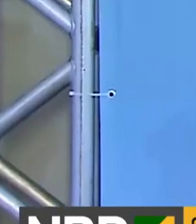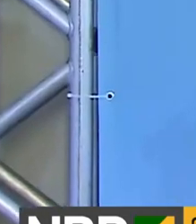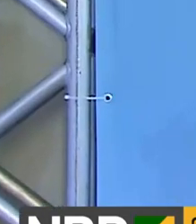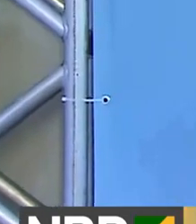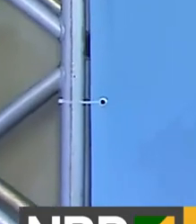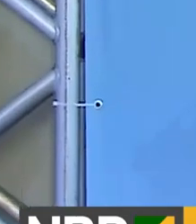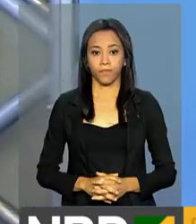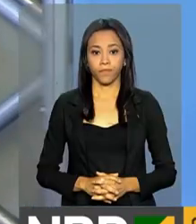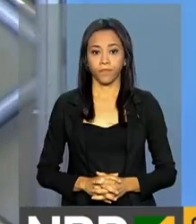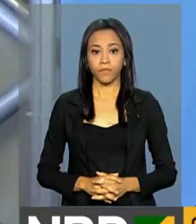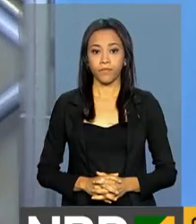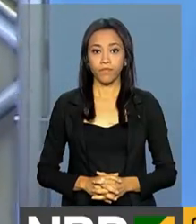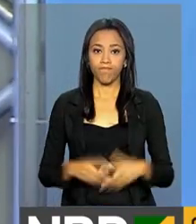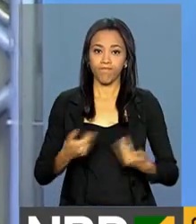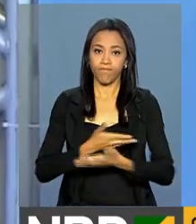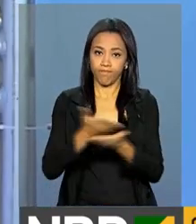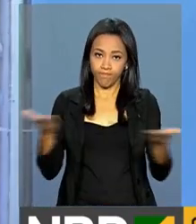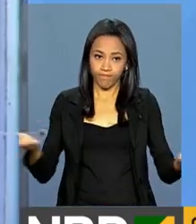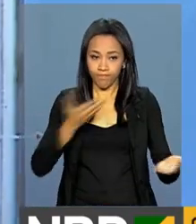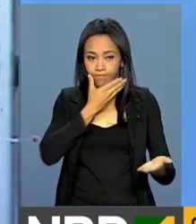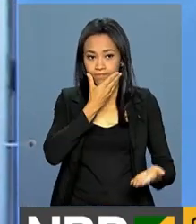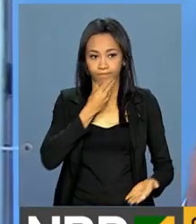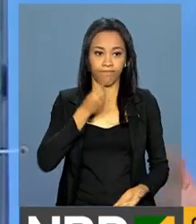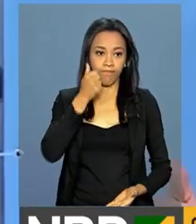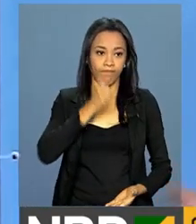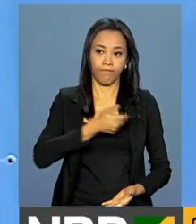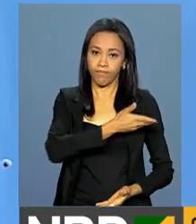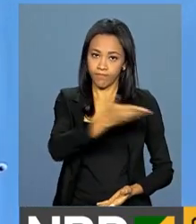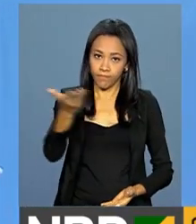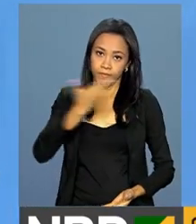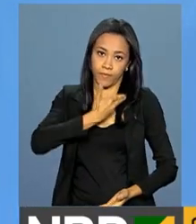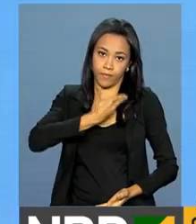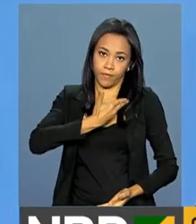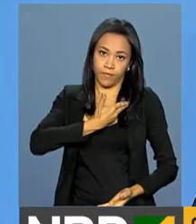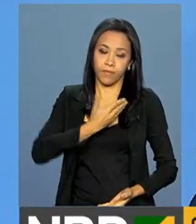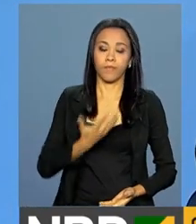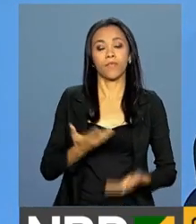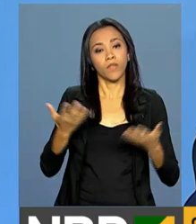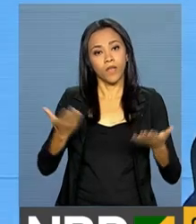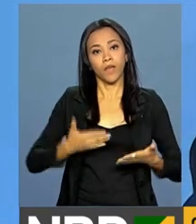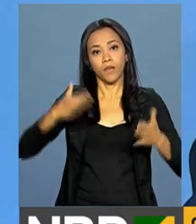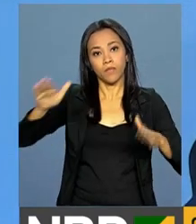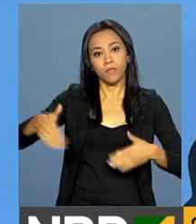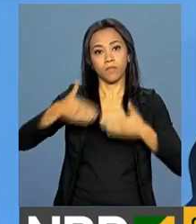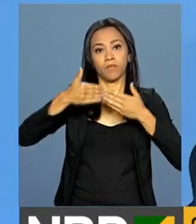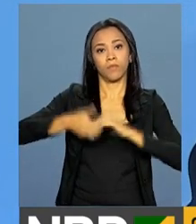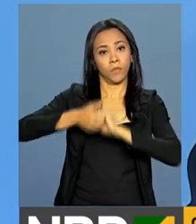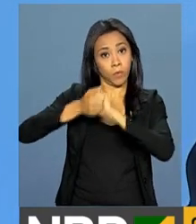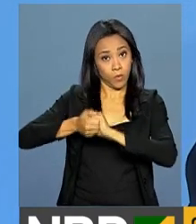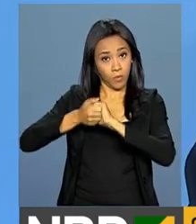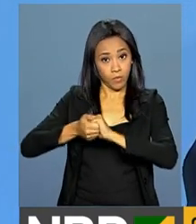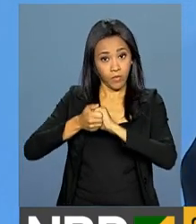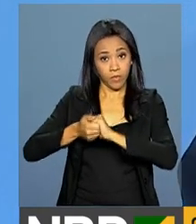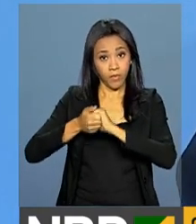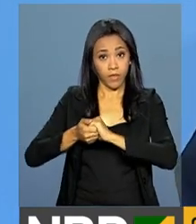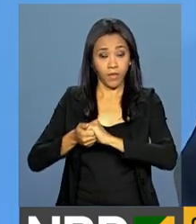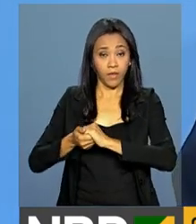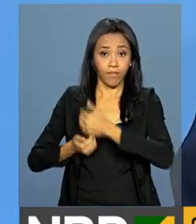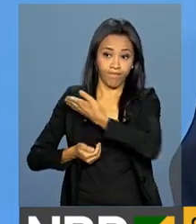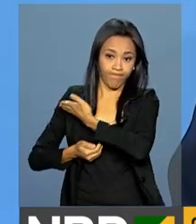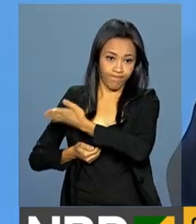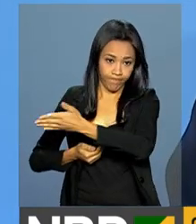Bem, meus amigos, eu, minhas amigas, eu quero cumprimentar a todos, começando